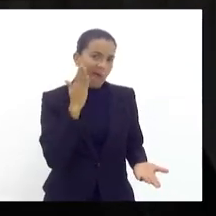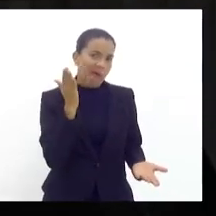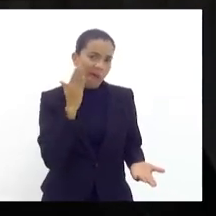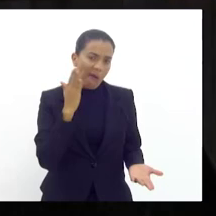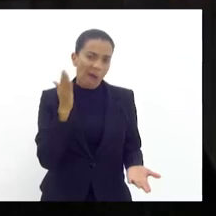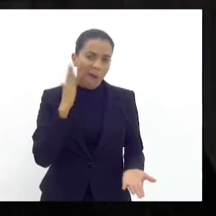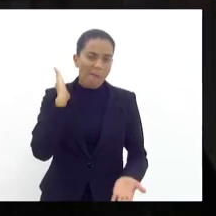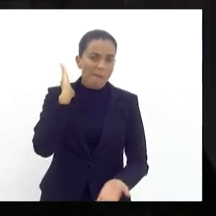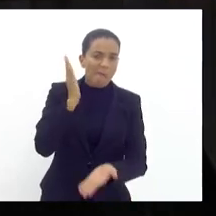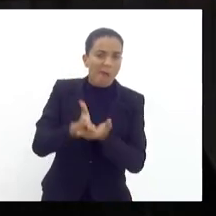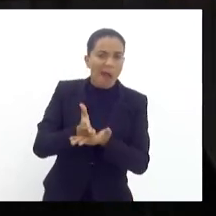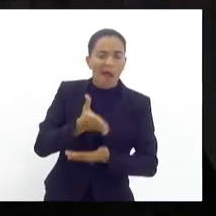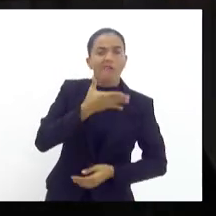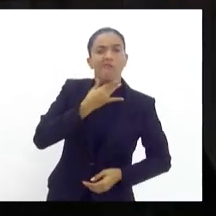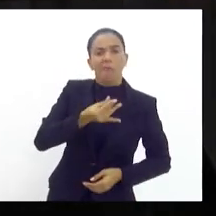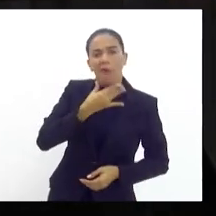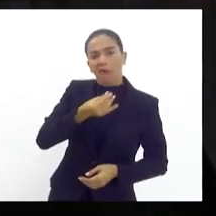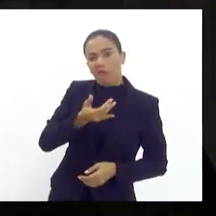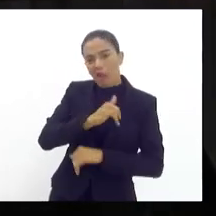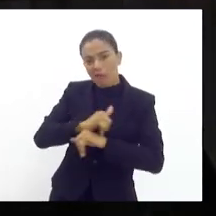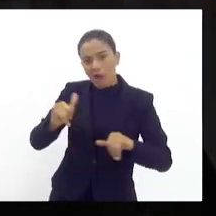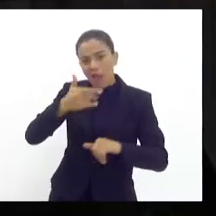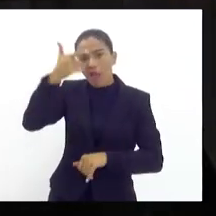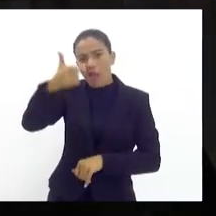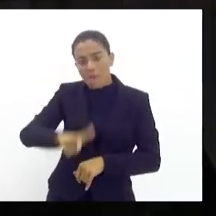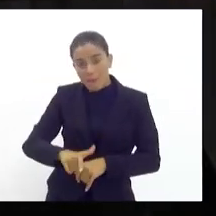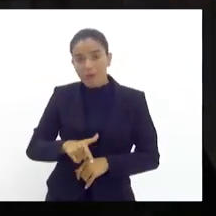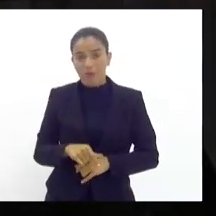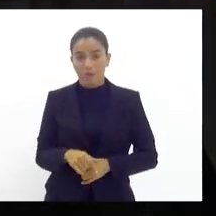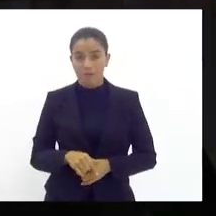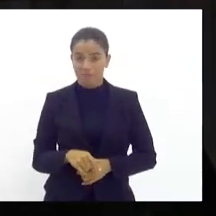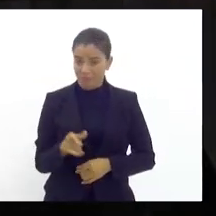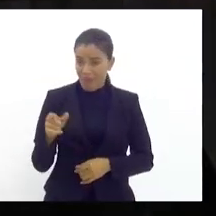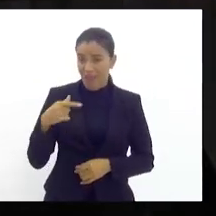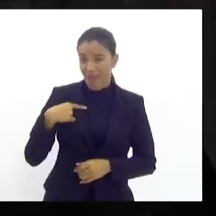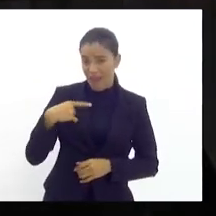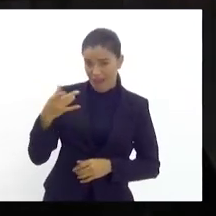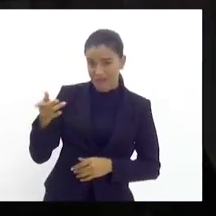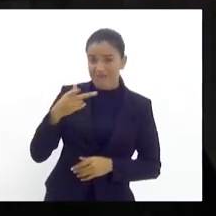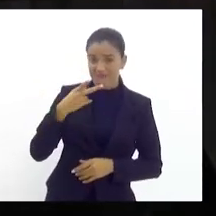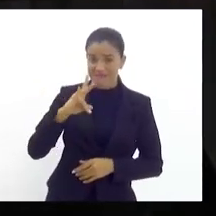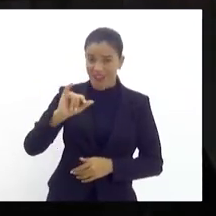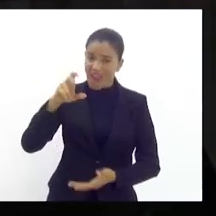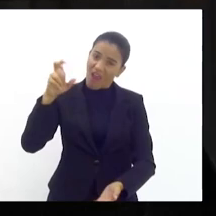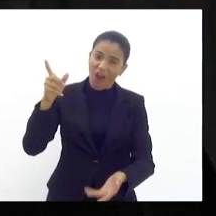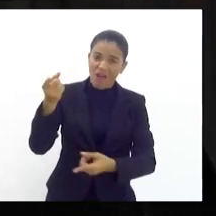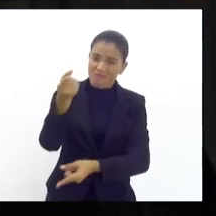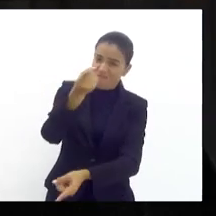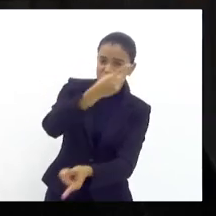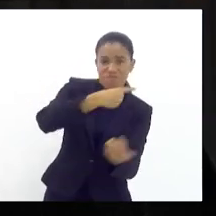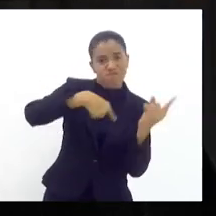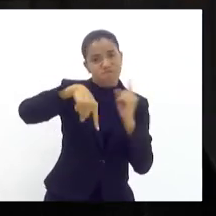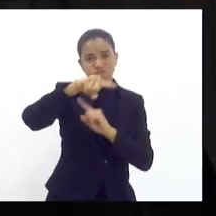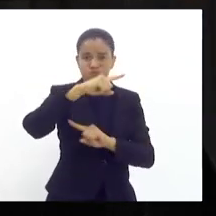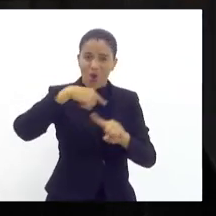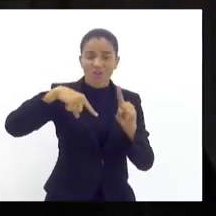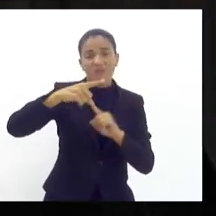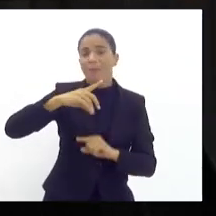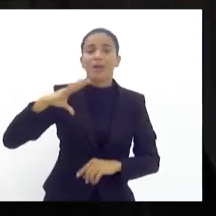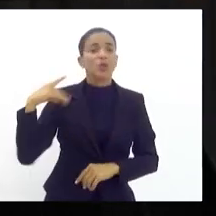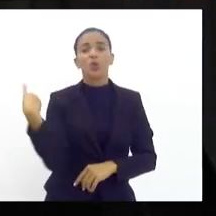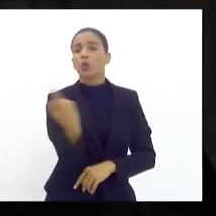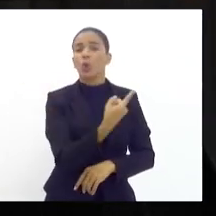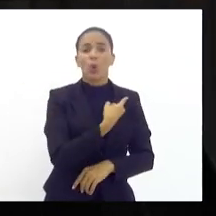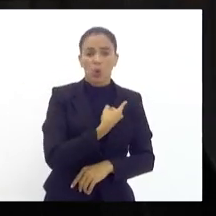e deixar hipocrisia de lado já falei repito a conta não vai chegar apenas para nós direita vai chegar para